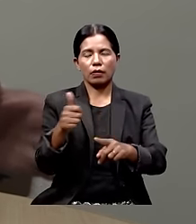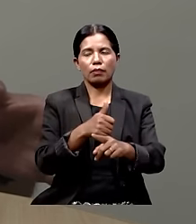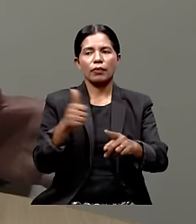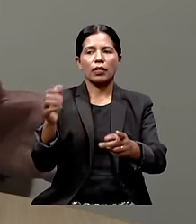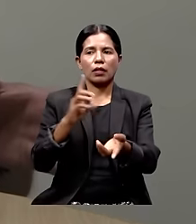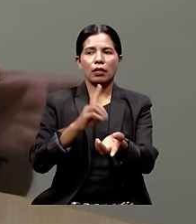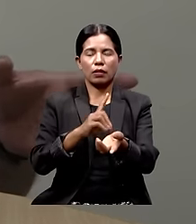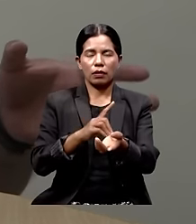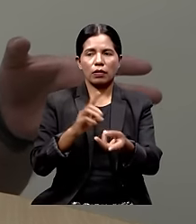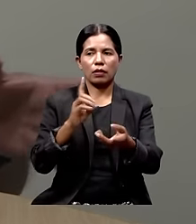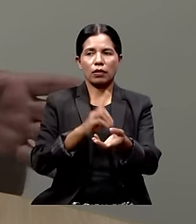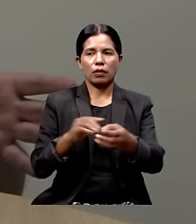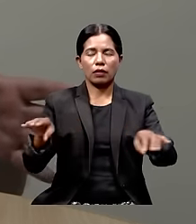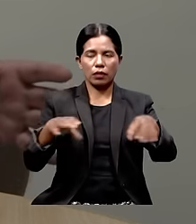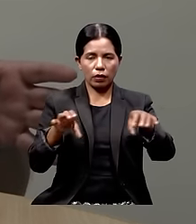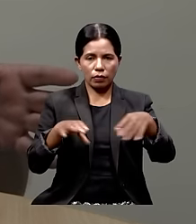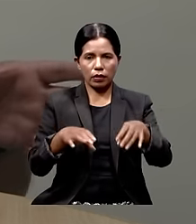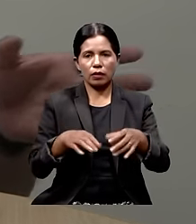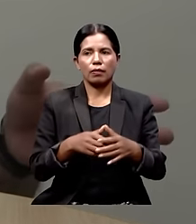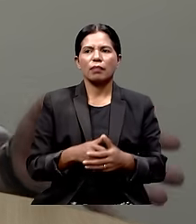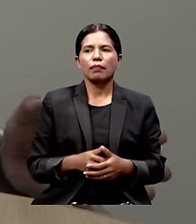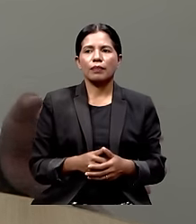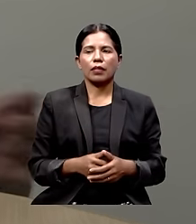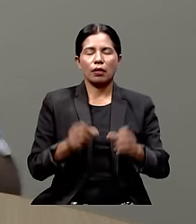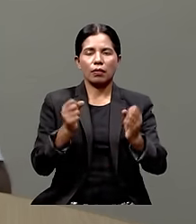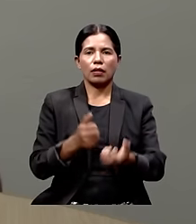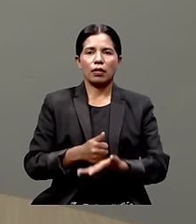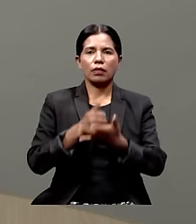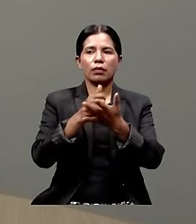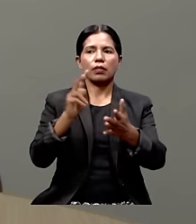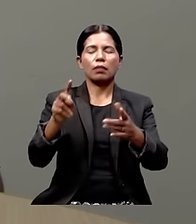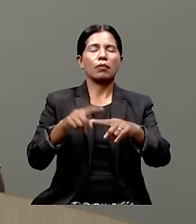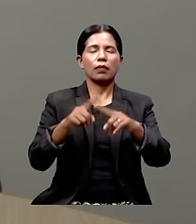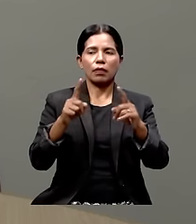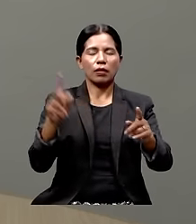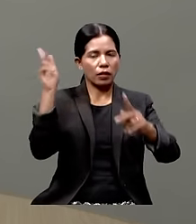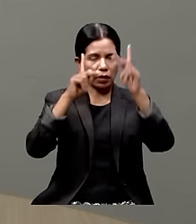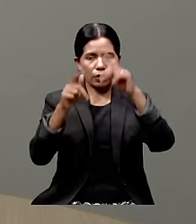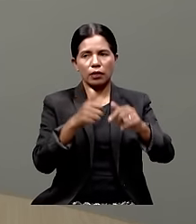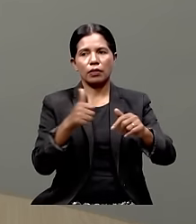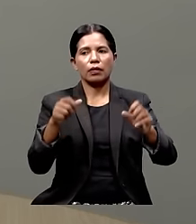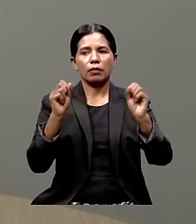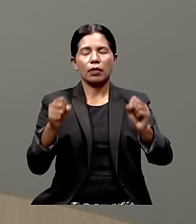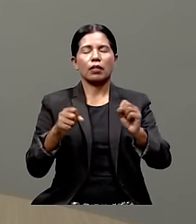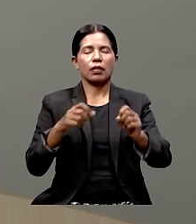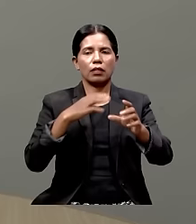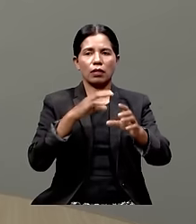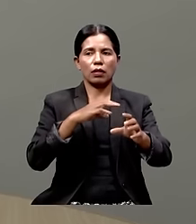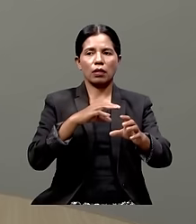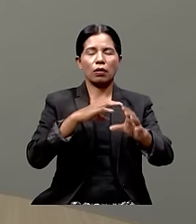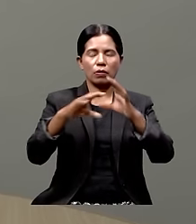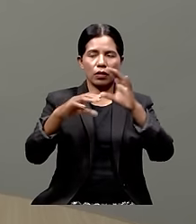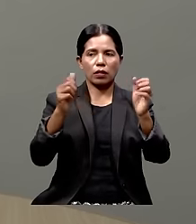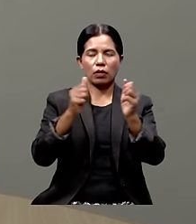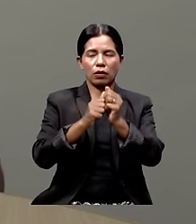minha colega serviço nem bem que bela atende mas e caso valo minha bela contacto comunicação